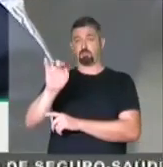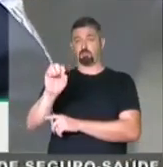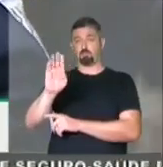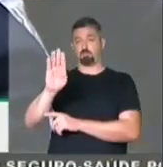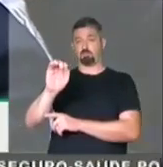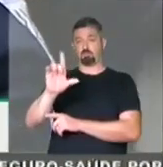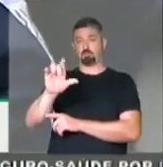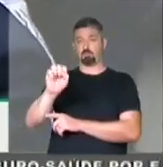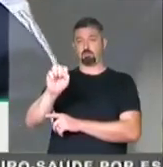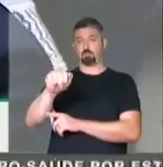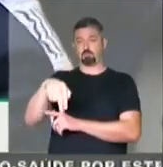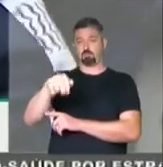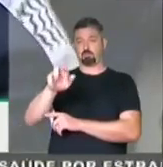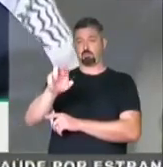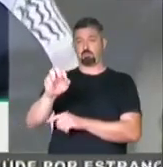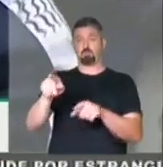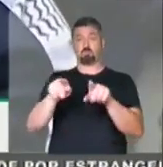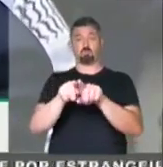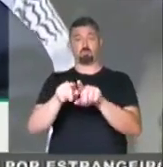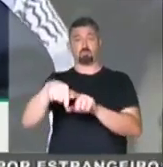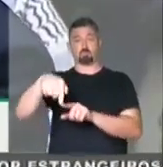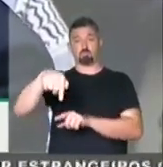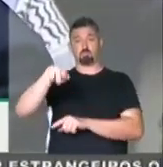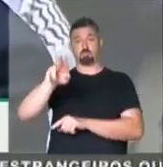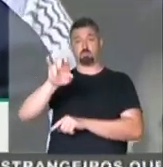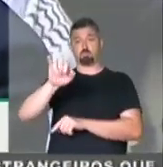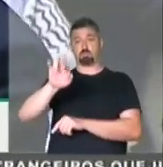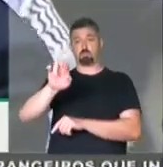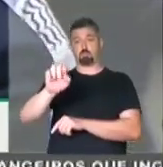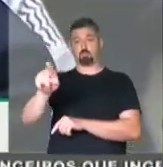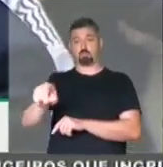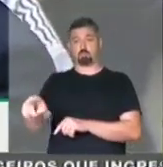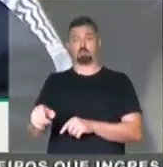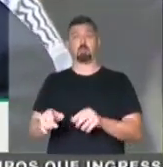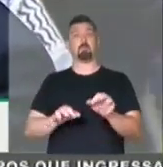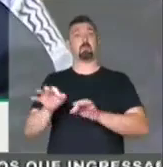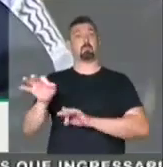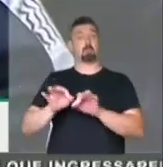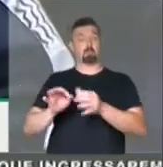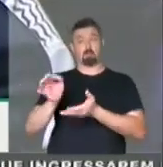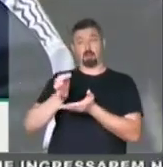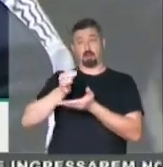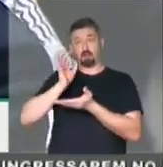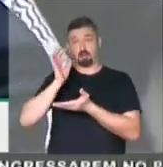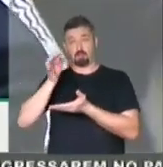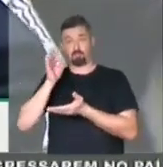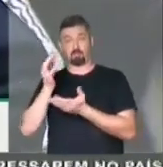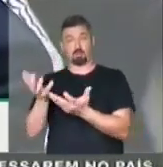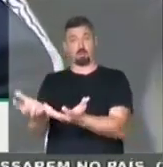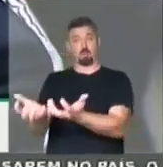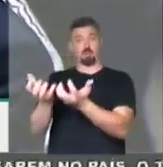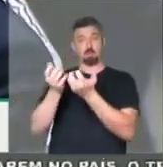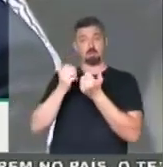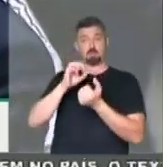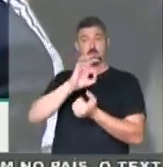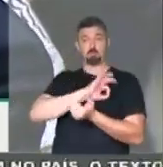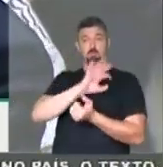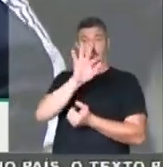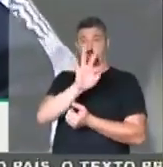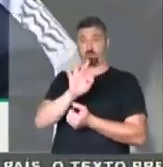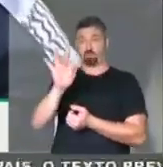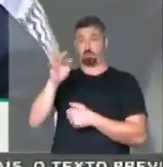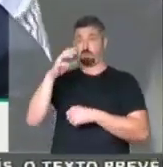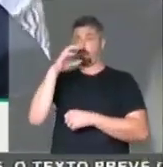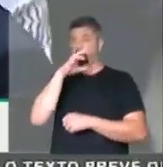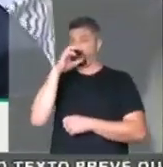Bolsonaro e sobre o Queiroz. Bem. Devem preparar um cafezinho para receber a Polícia Federal